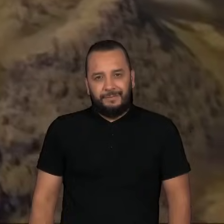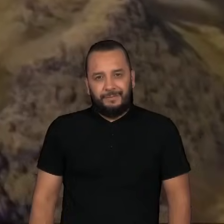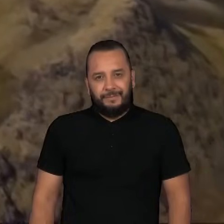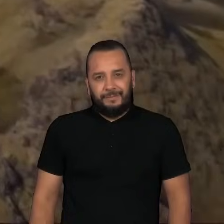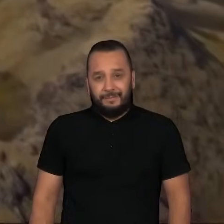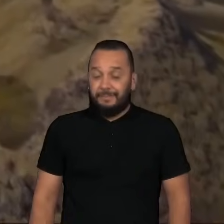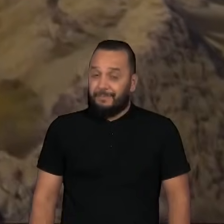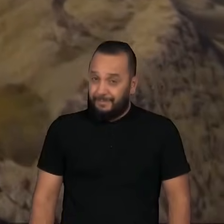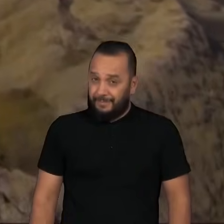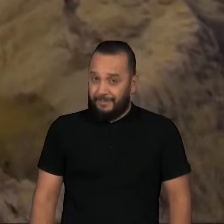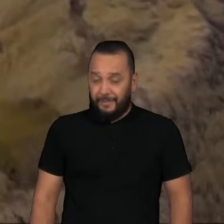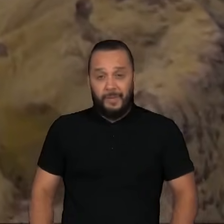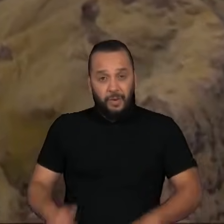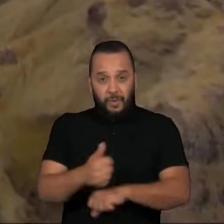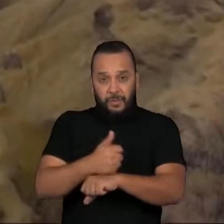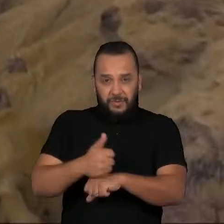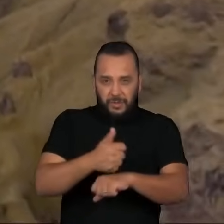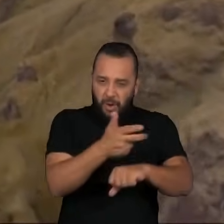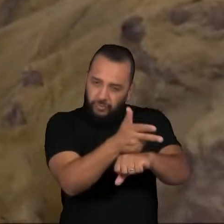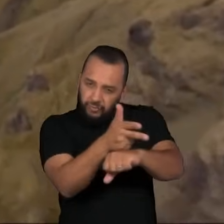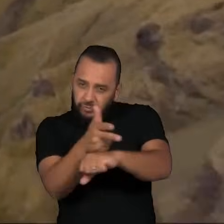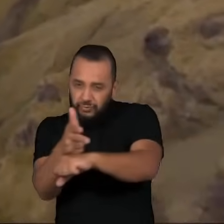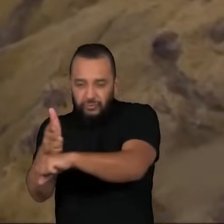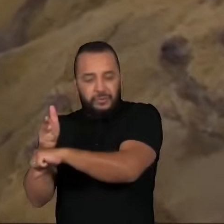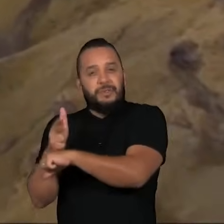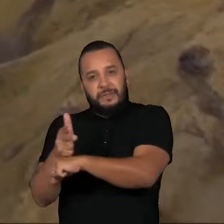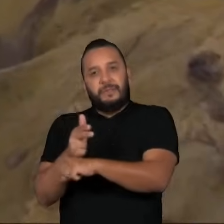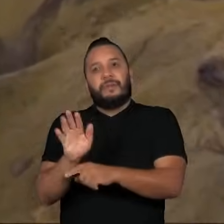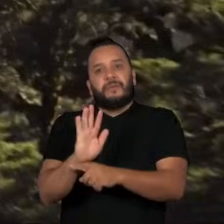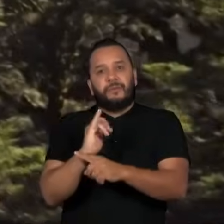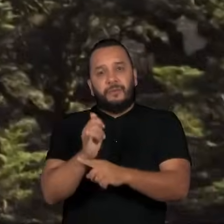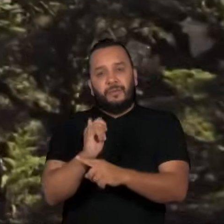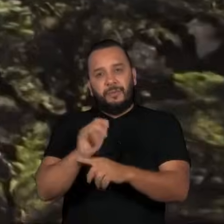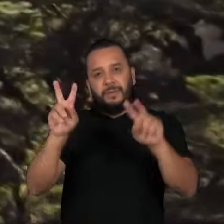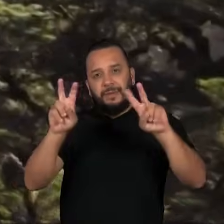Como documentarista, lançou os filmes Terra,